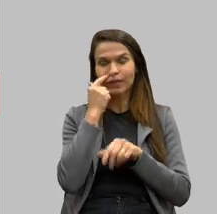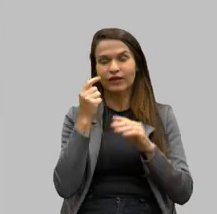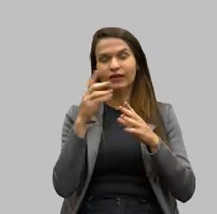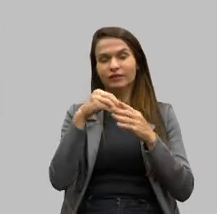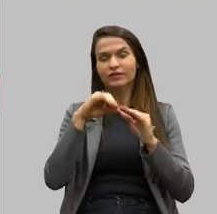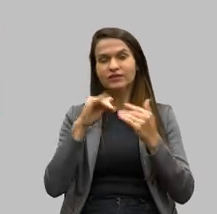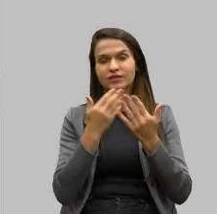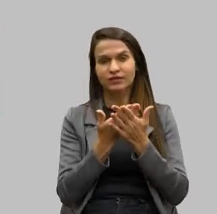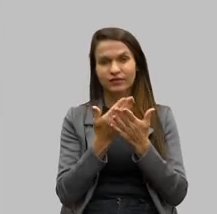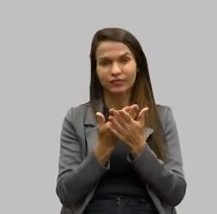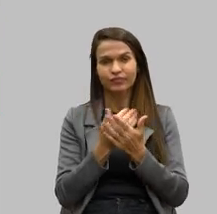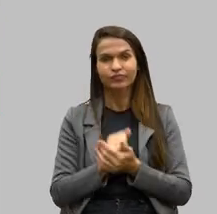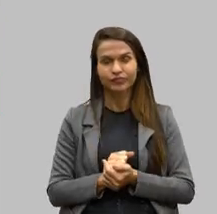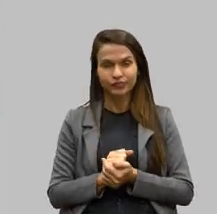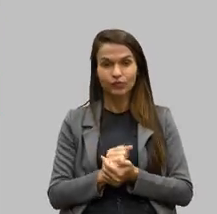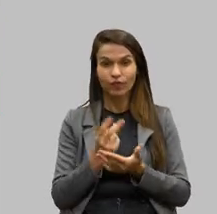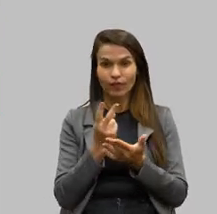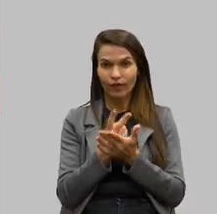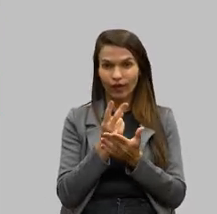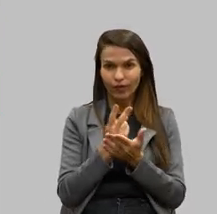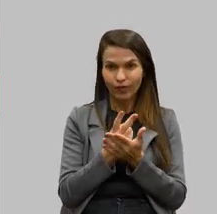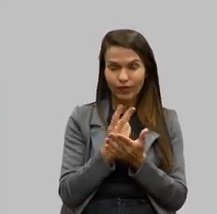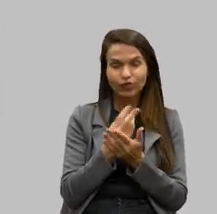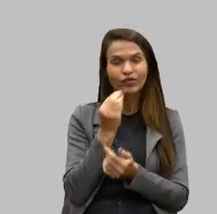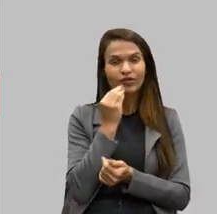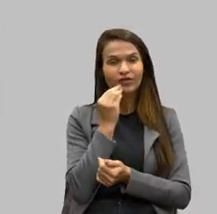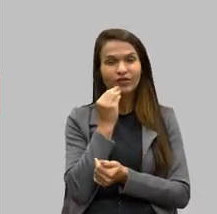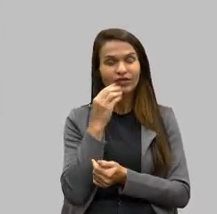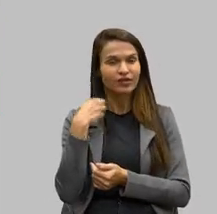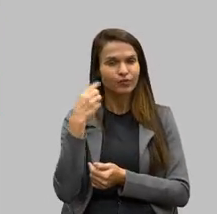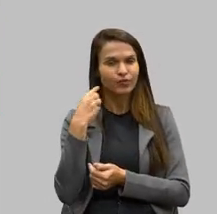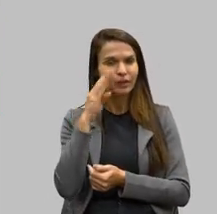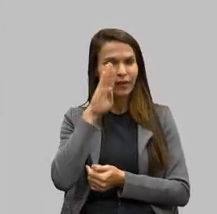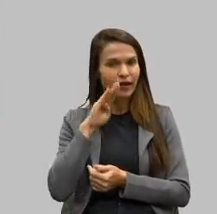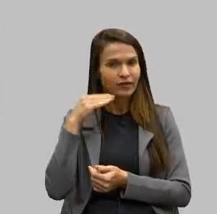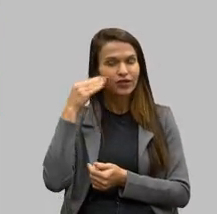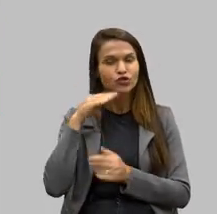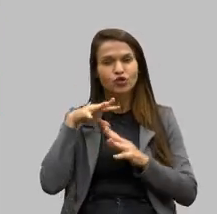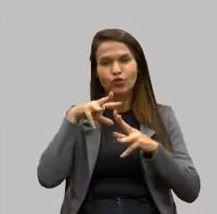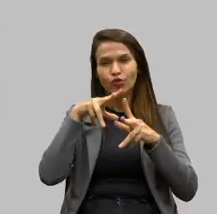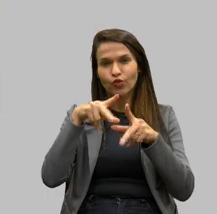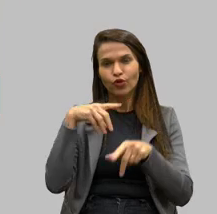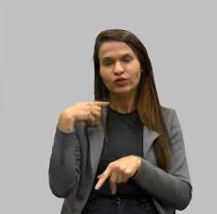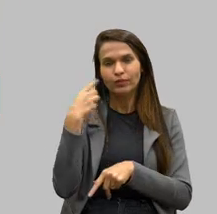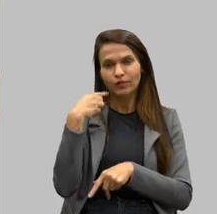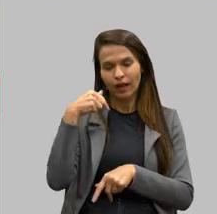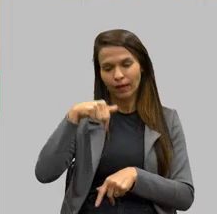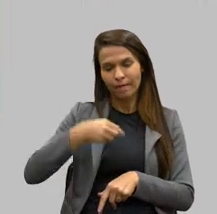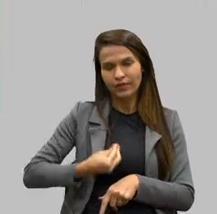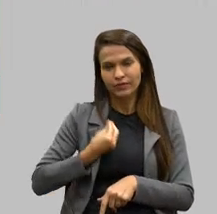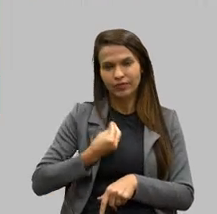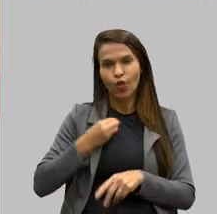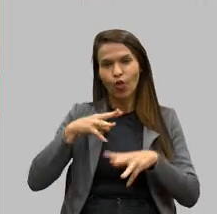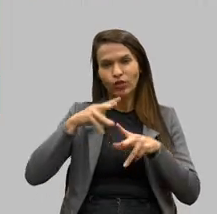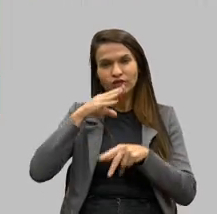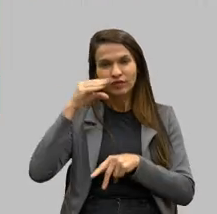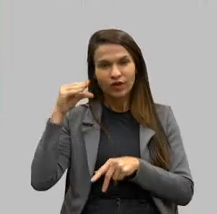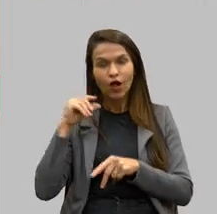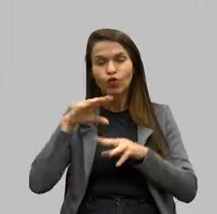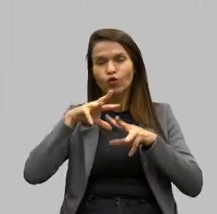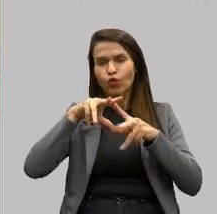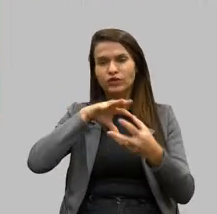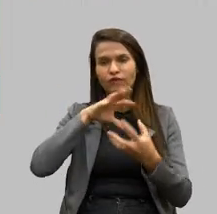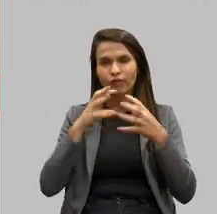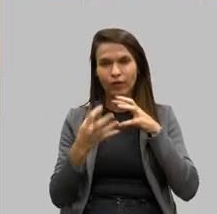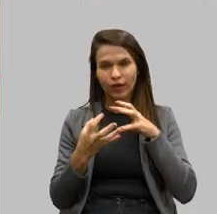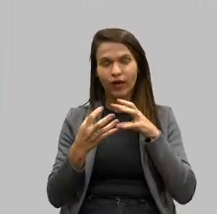o meu desejo também é o mesmo seu, o desejo, acredito, a deputada Beatriz, de todos os deputados que aqui estão, de todos os servidores, é que todas sejam reformadas.